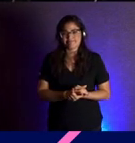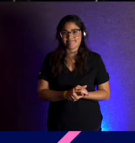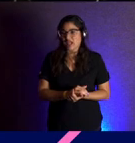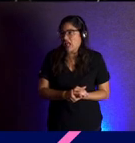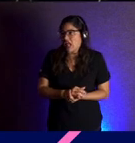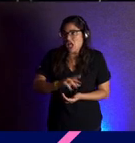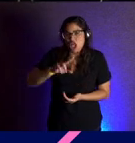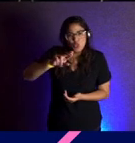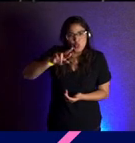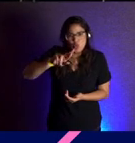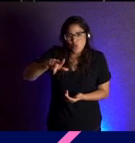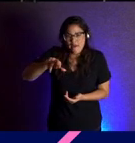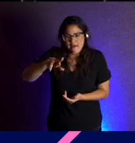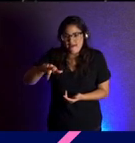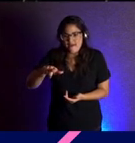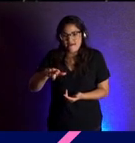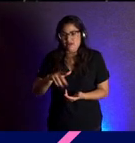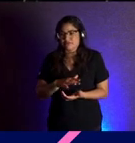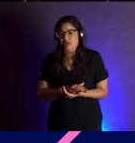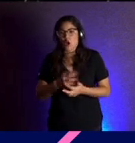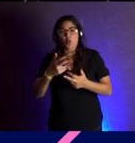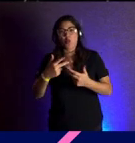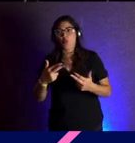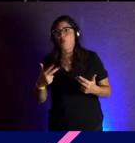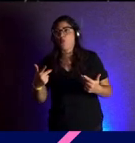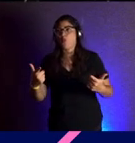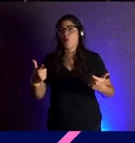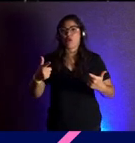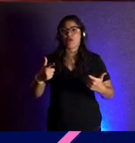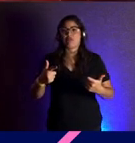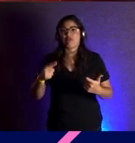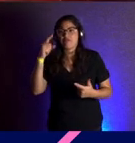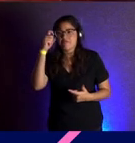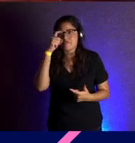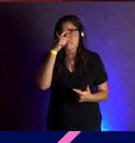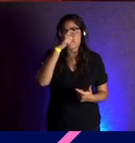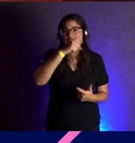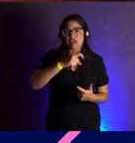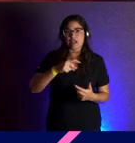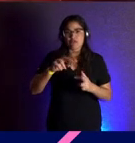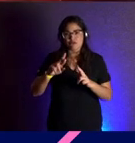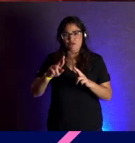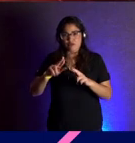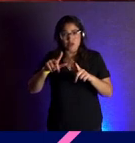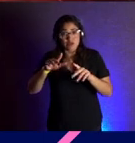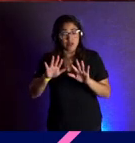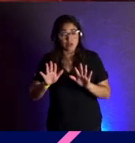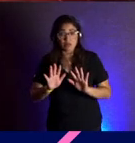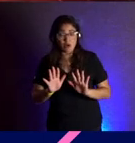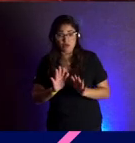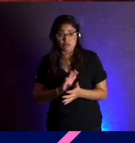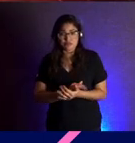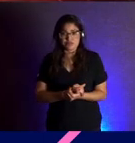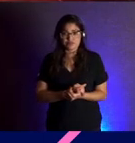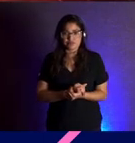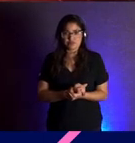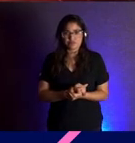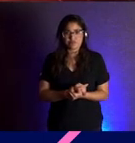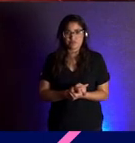cenários mostram que a produção de soja, que é a principal commodity brasileira, principal produto de exportação, despenca